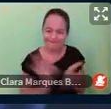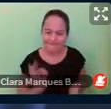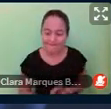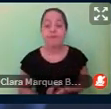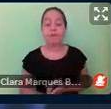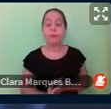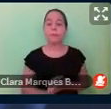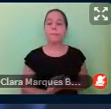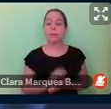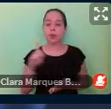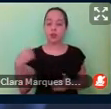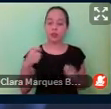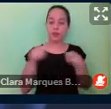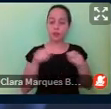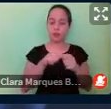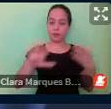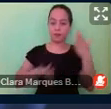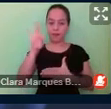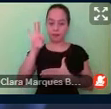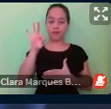à realização do sorteio.